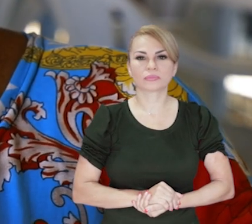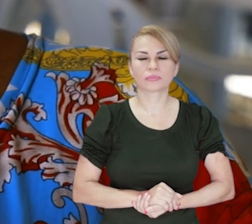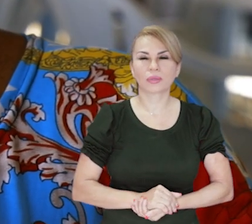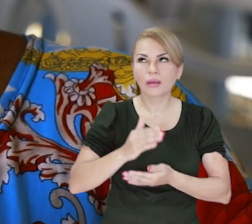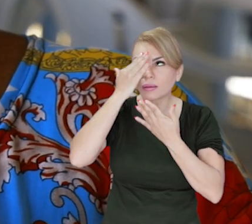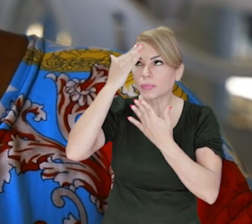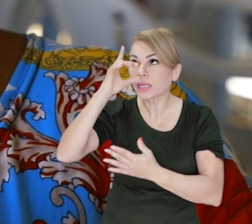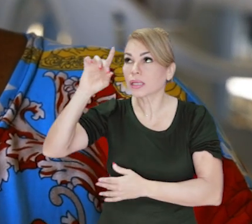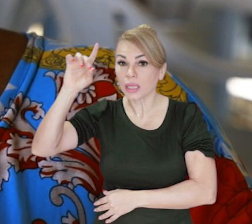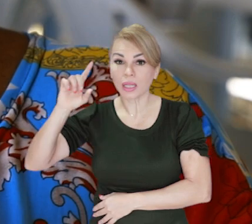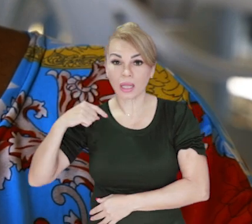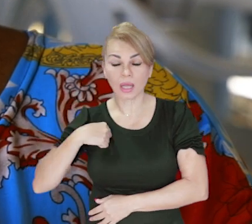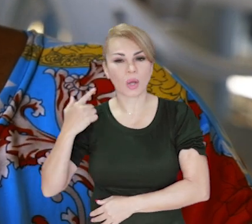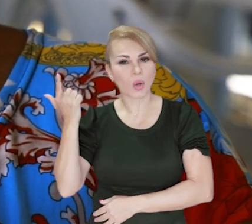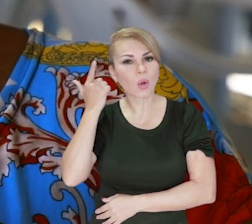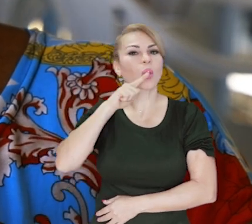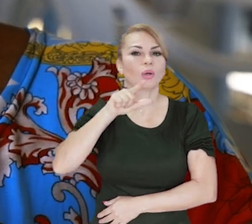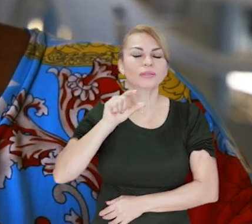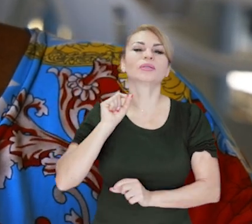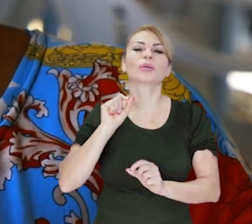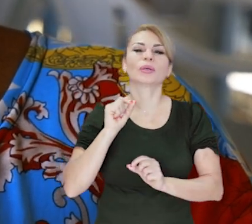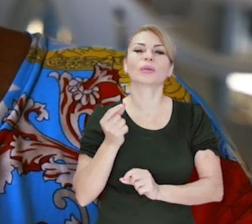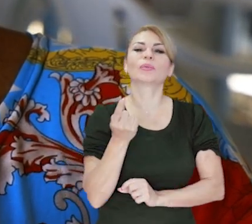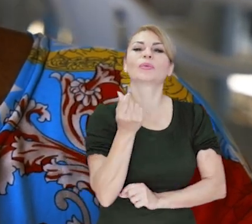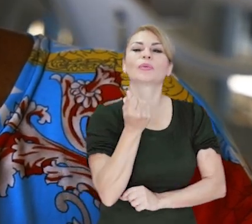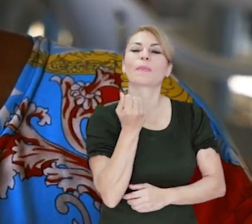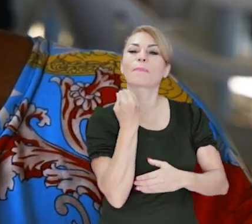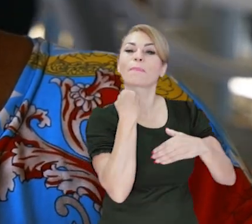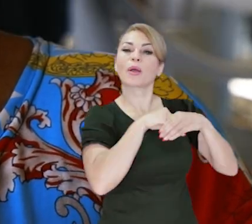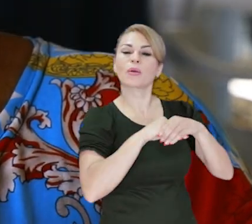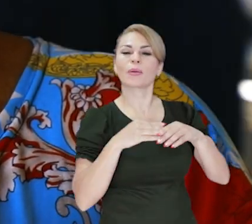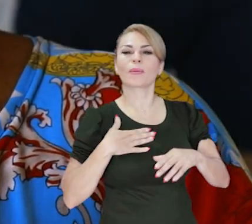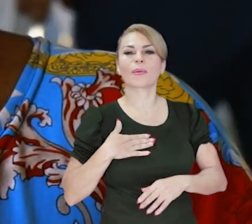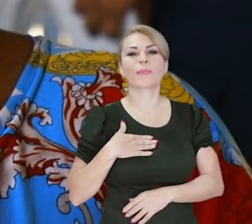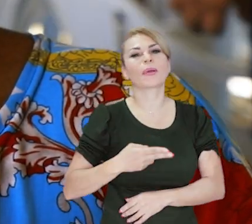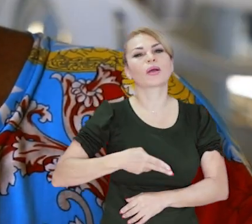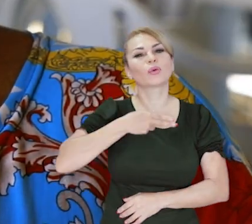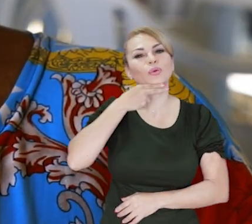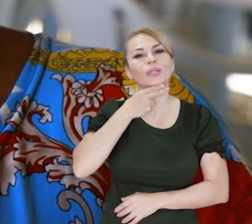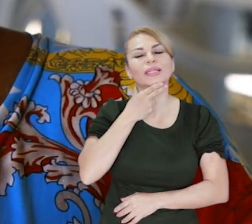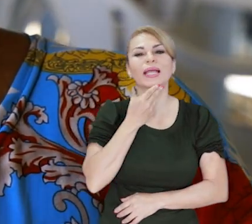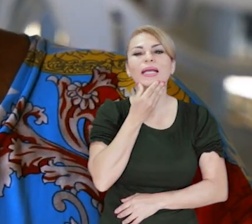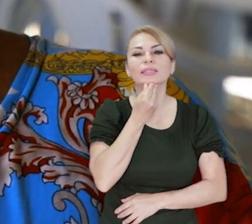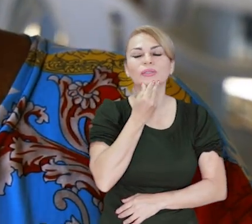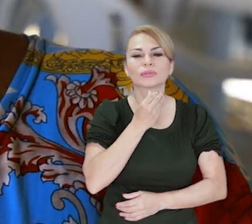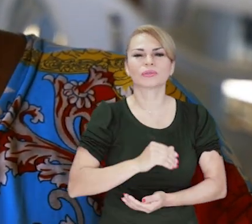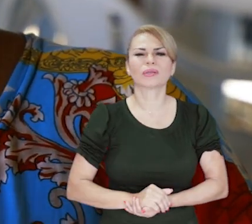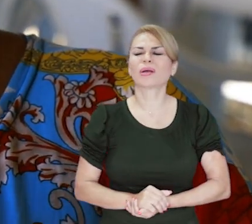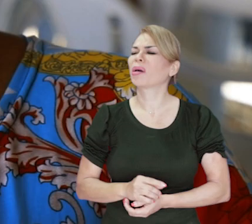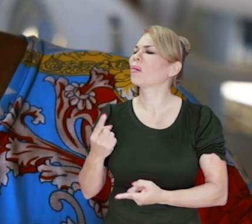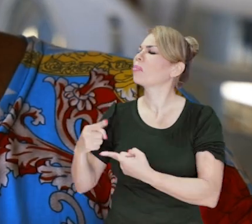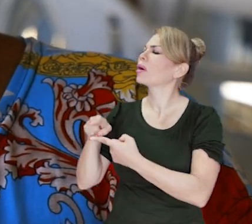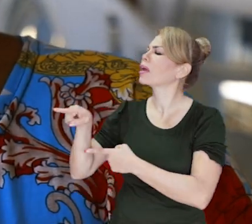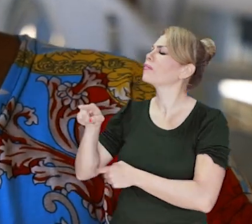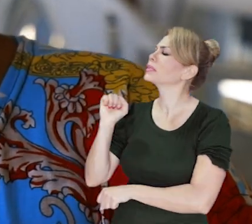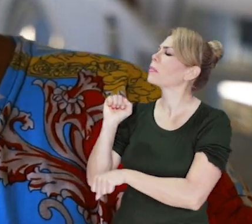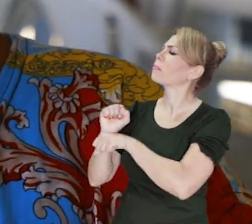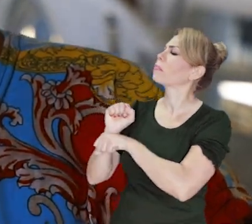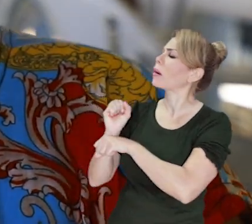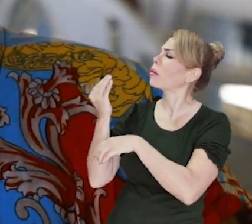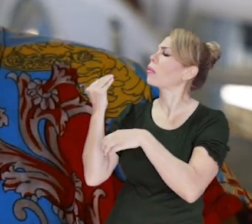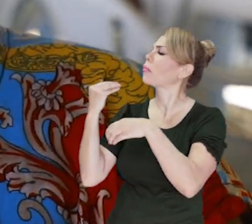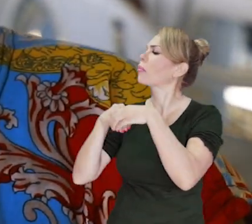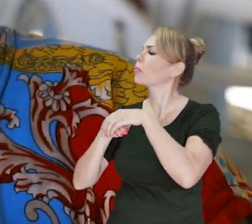Graças a Deus, eu consegui já o benefício do meu neto. O que você tinha parado de receber? Conta pra gente.